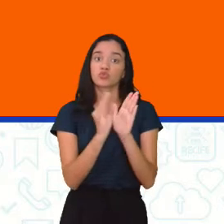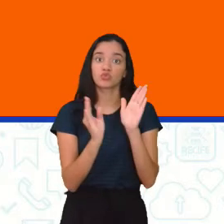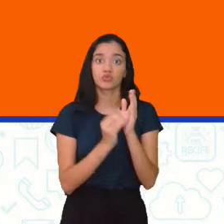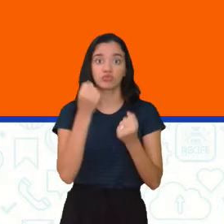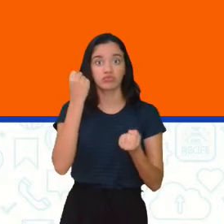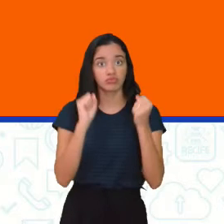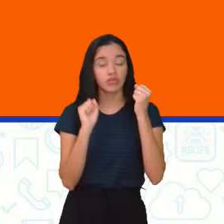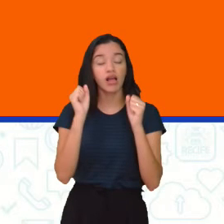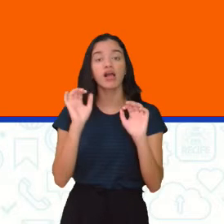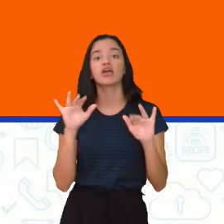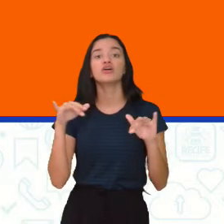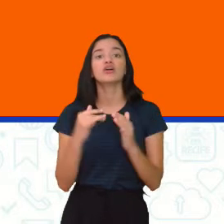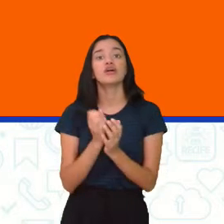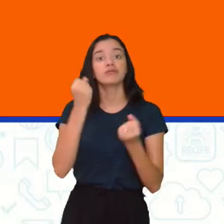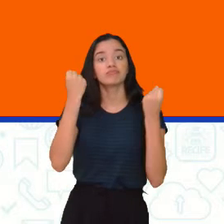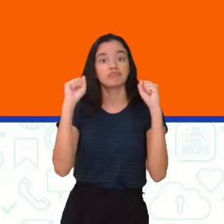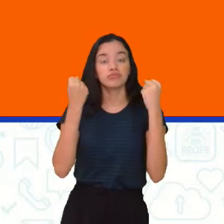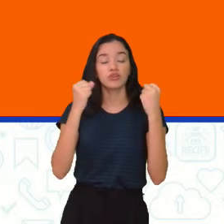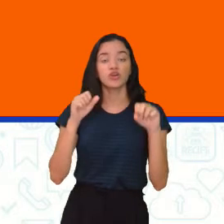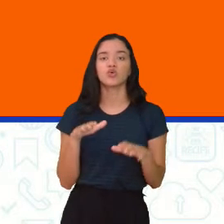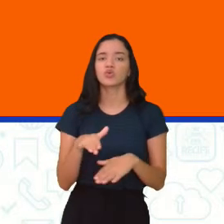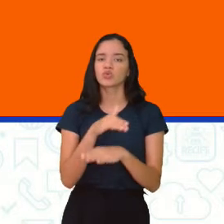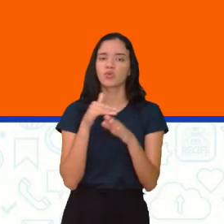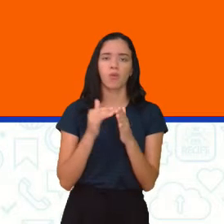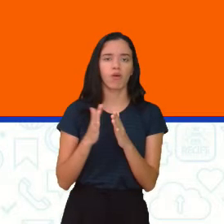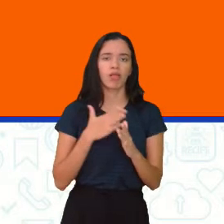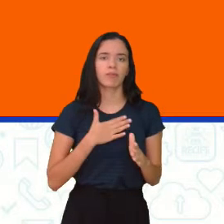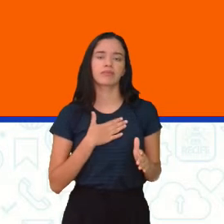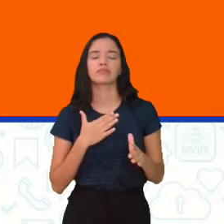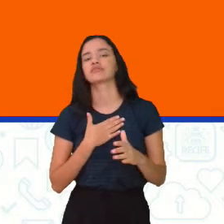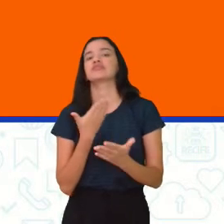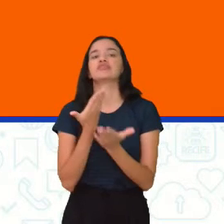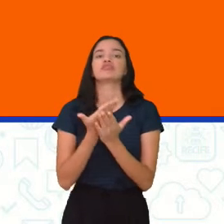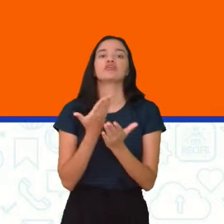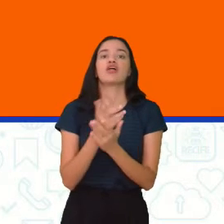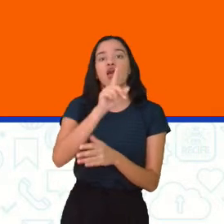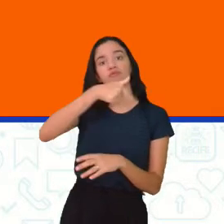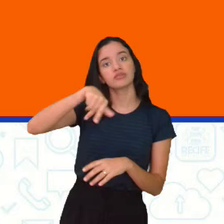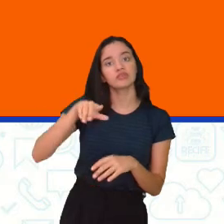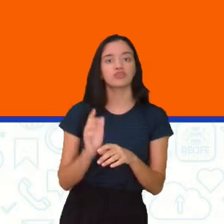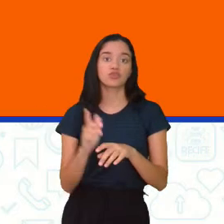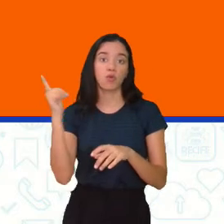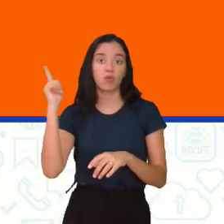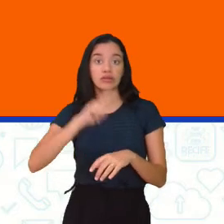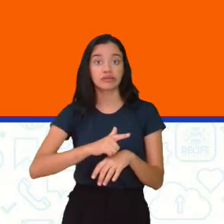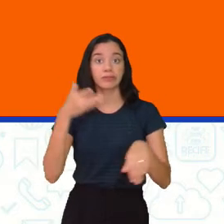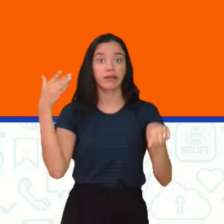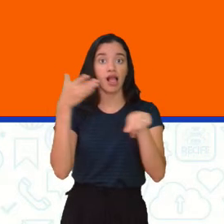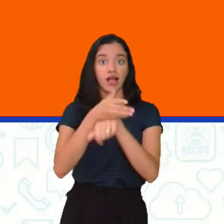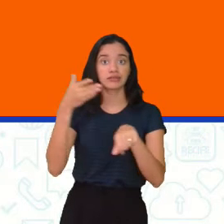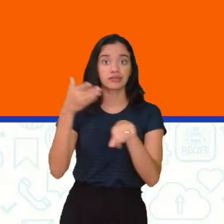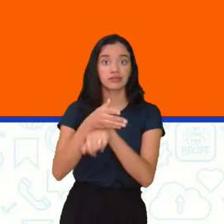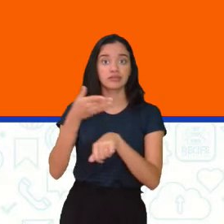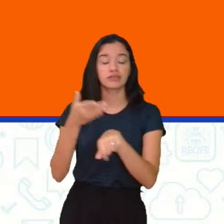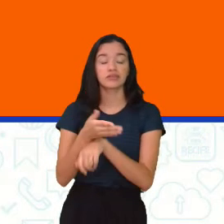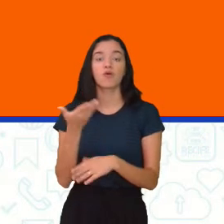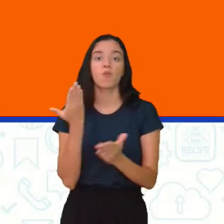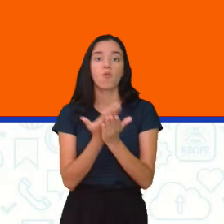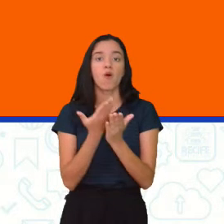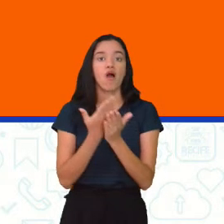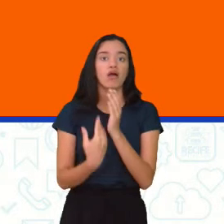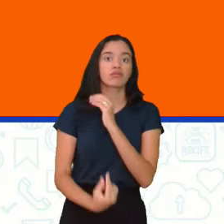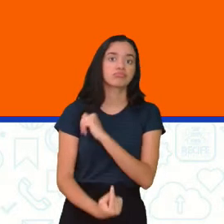ginástica. Então, todas as minhas aulas, vocês conseguem esse QR Code, né? Para ir acessando uma aula